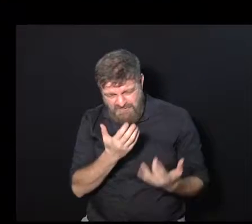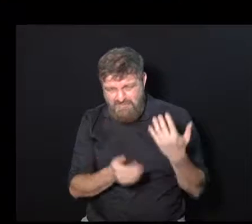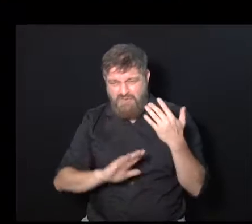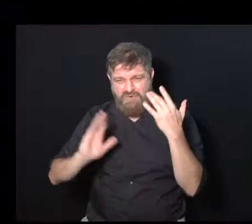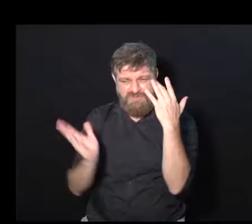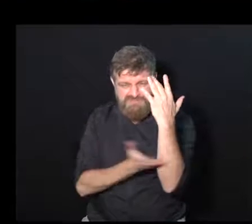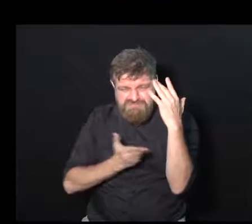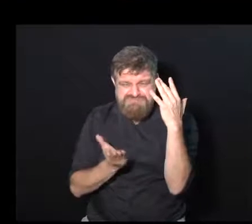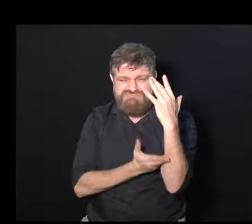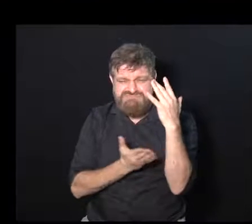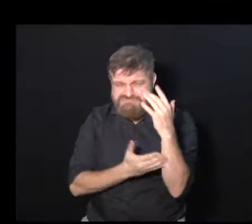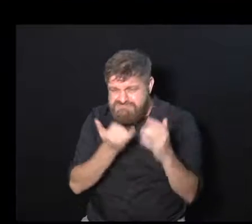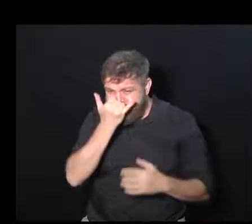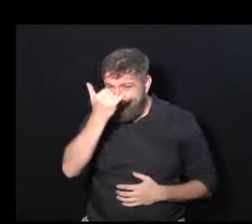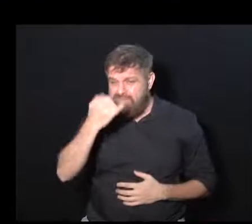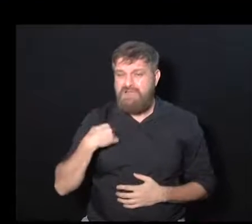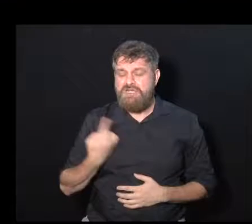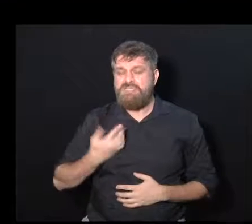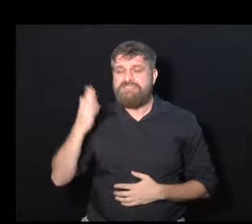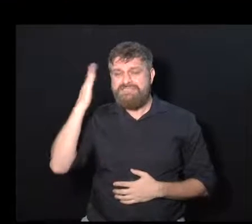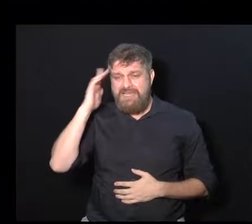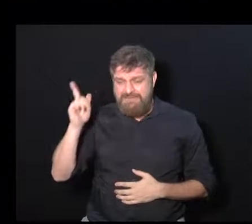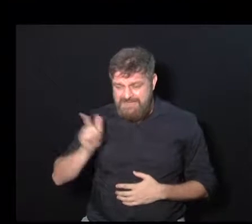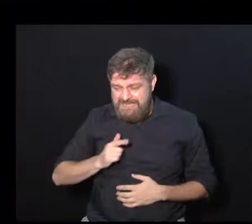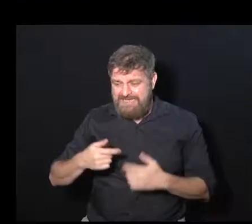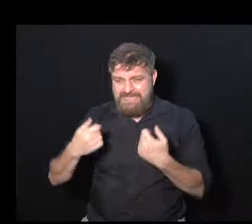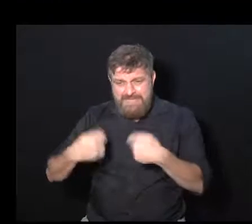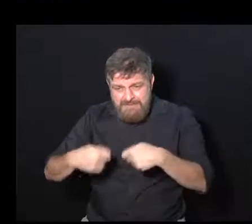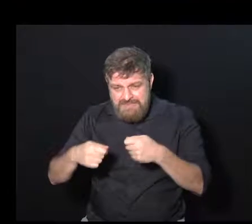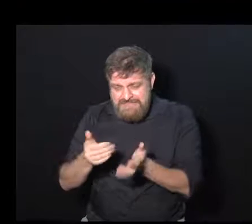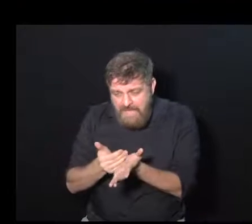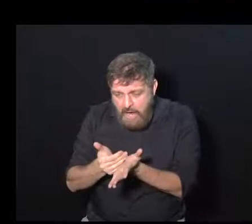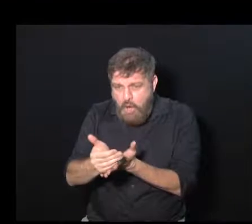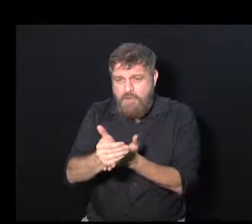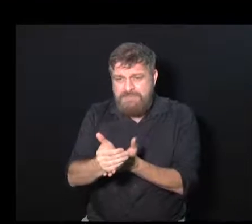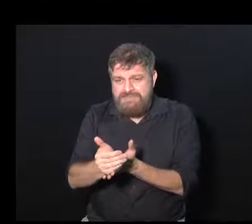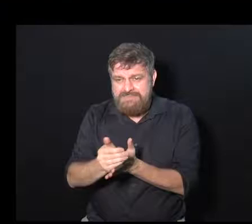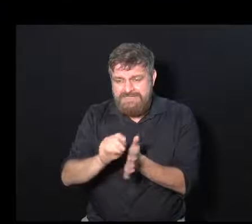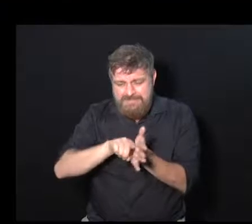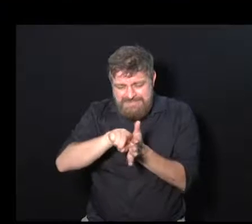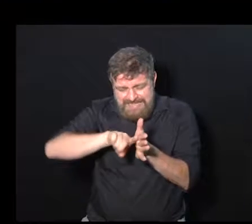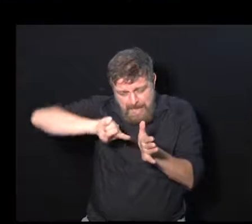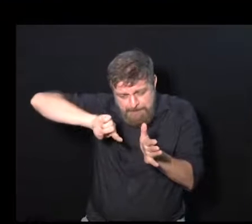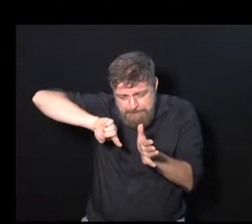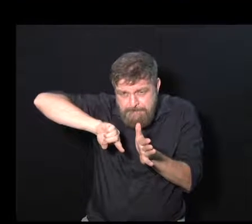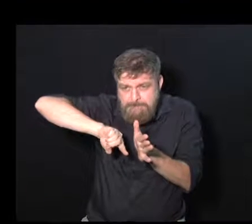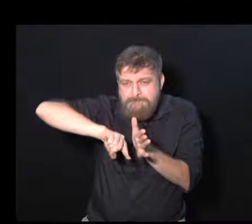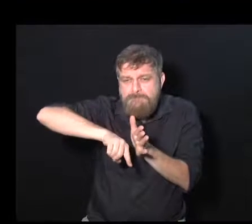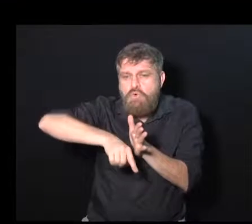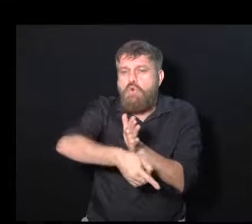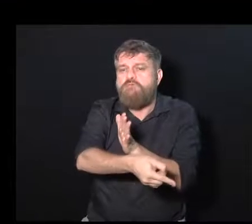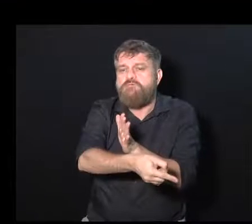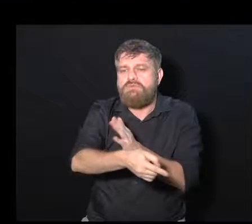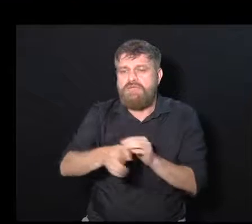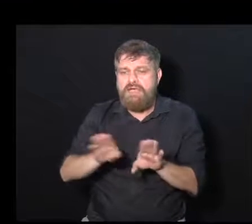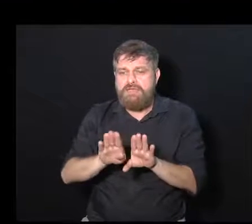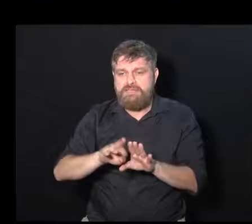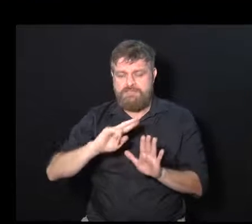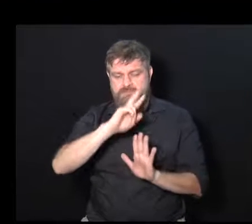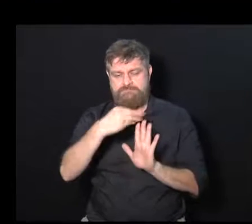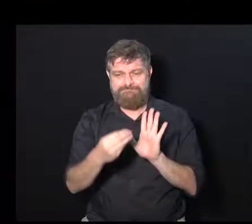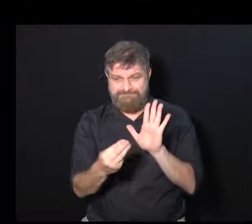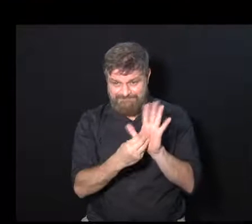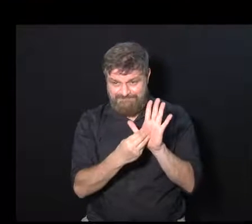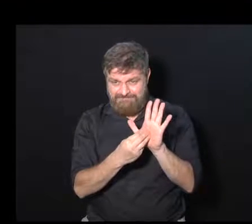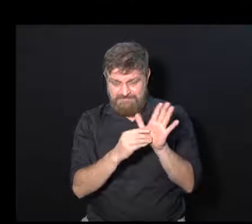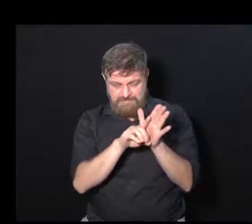então, tem uma necessidade da gente começar a se aprofundar mais nisso, valorizar a nossa biodiversidade,